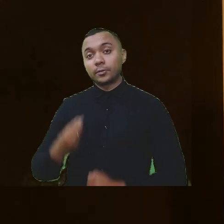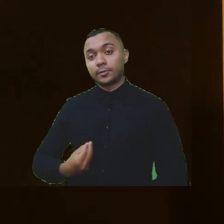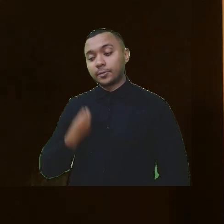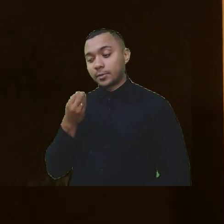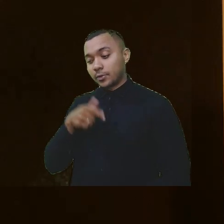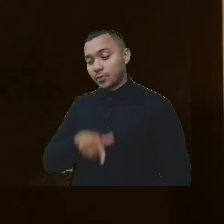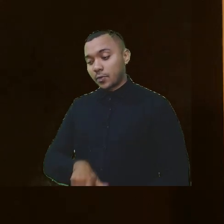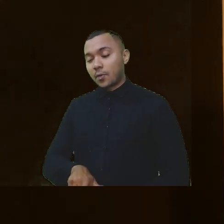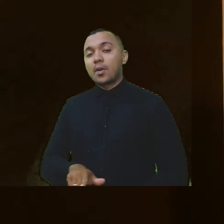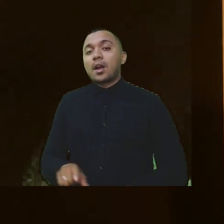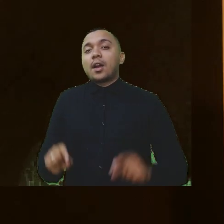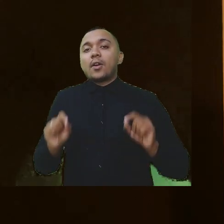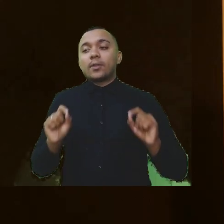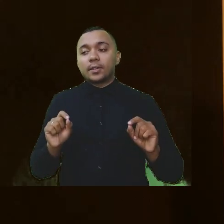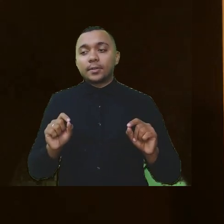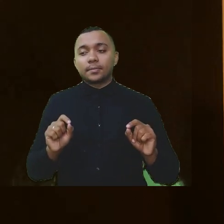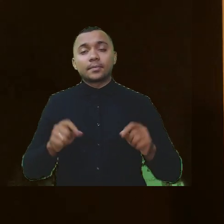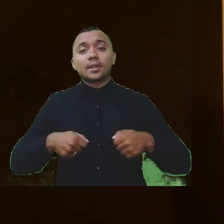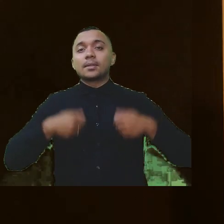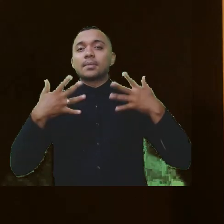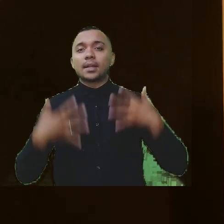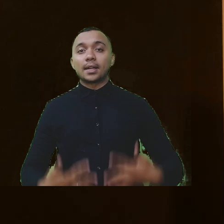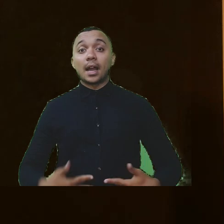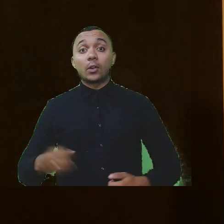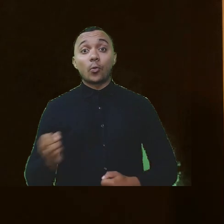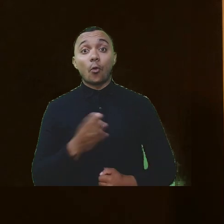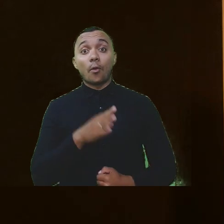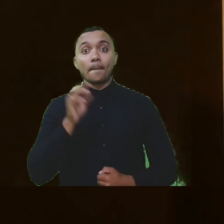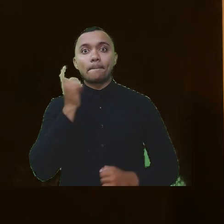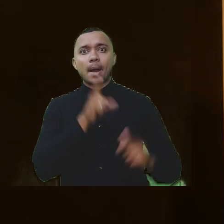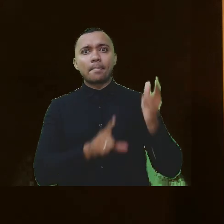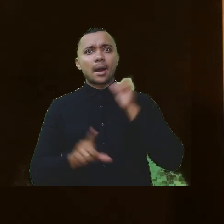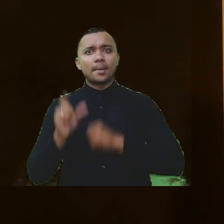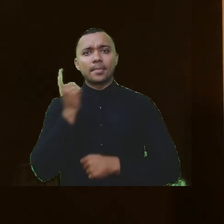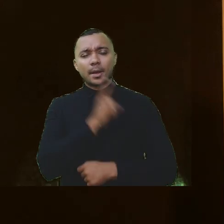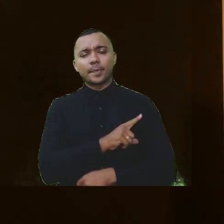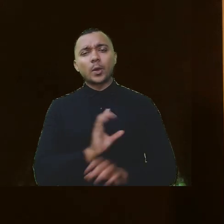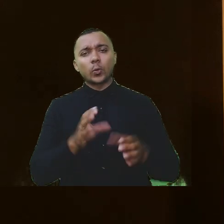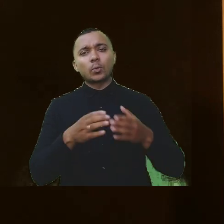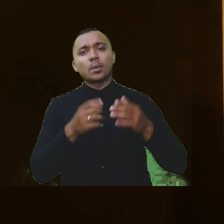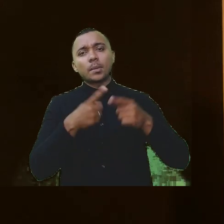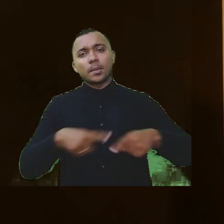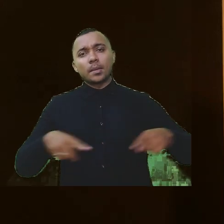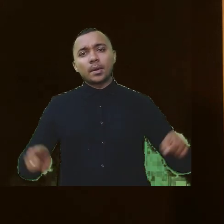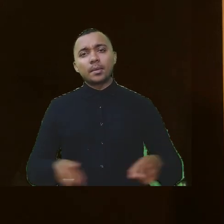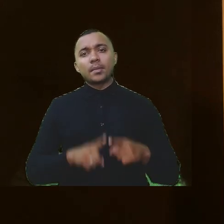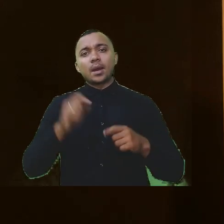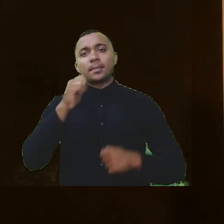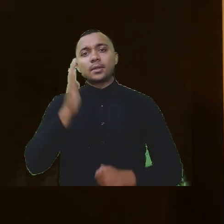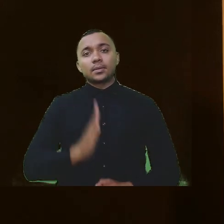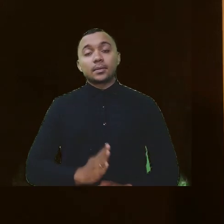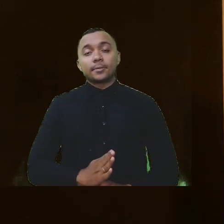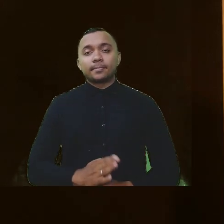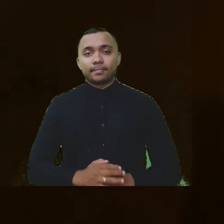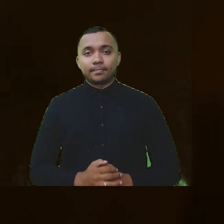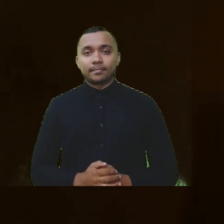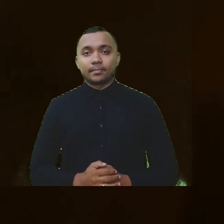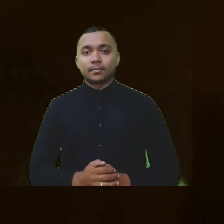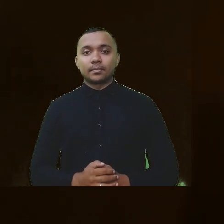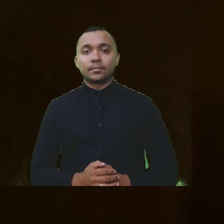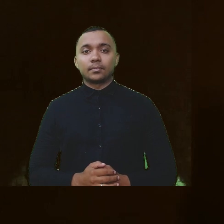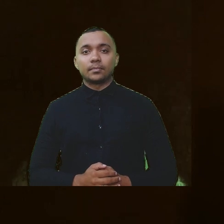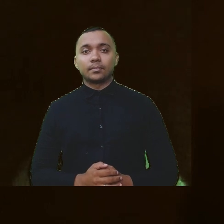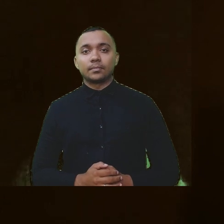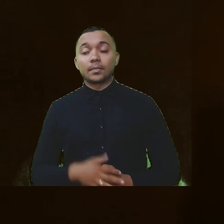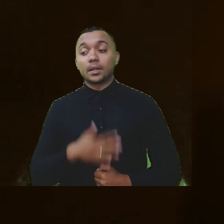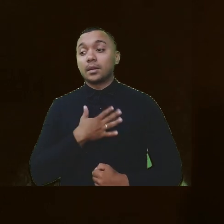vez, falando de novas conquistas que a harmônica brasileira está obtendo no mundo. Gostaria